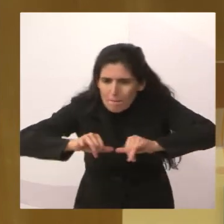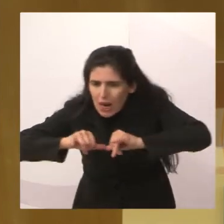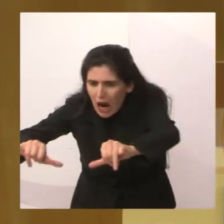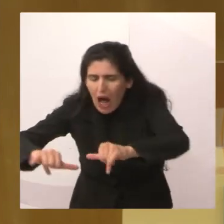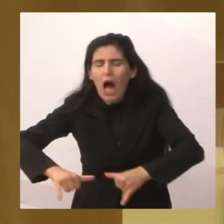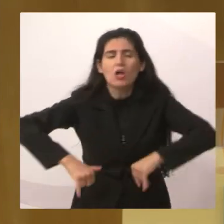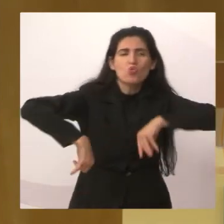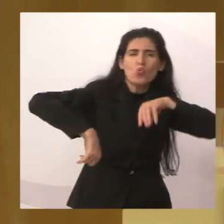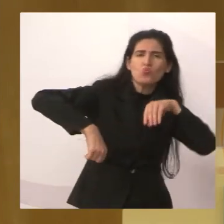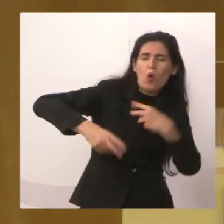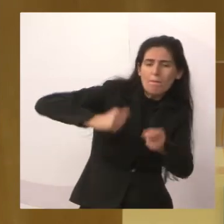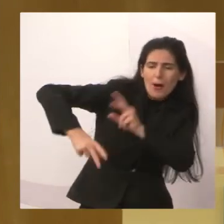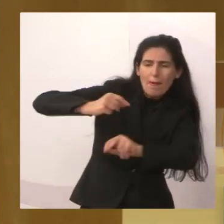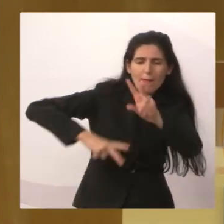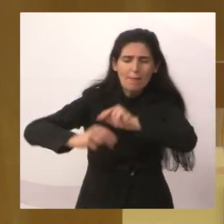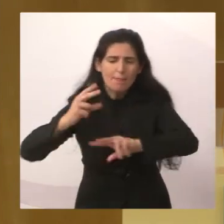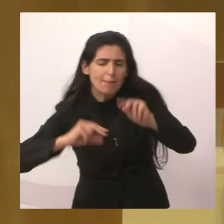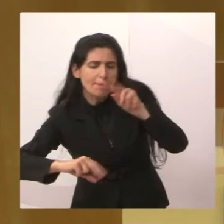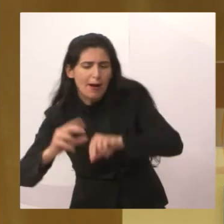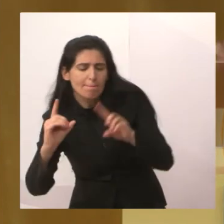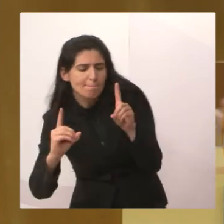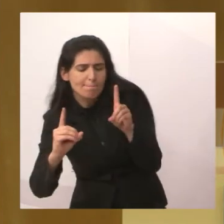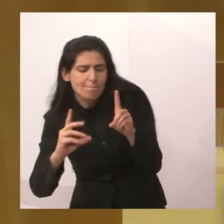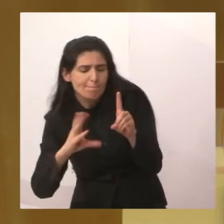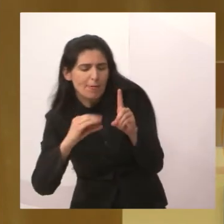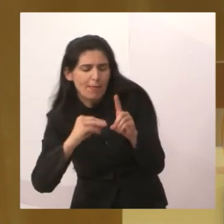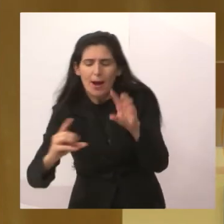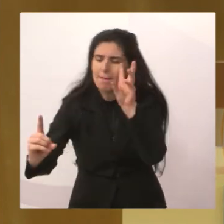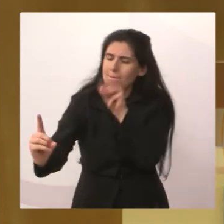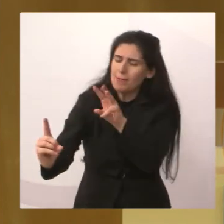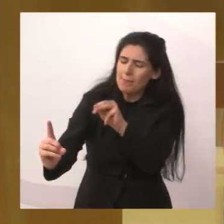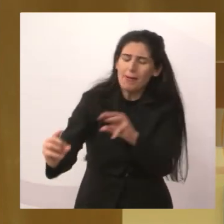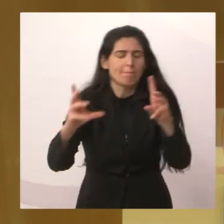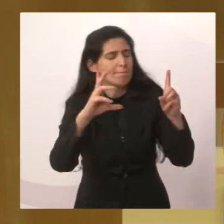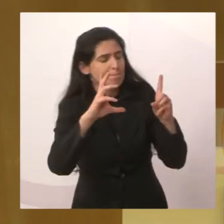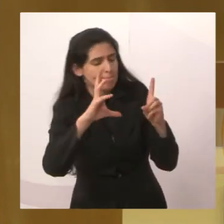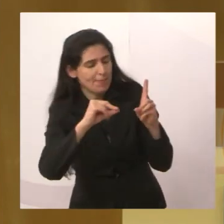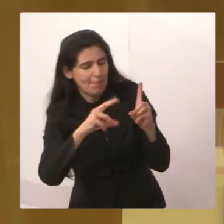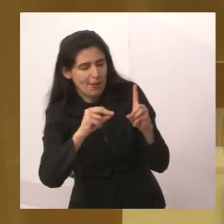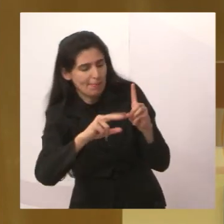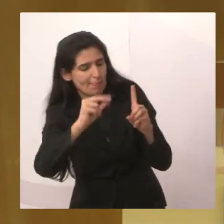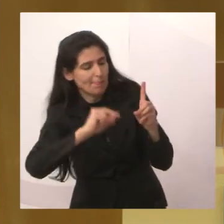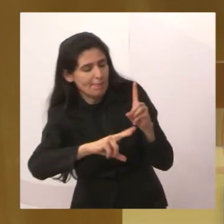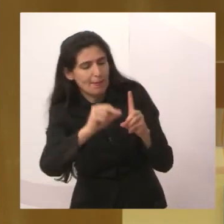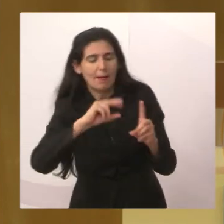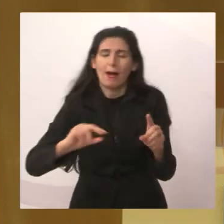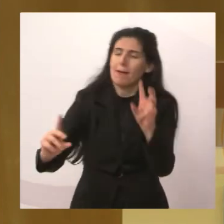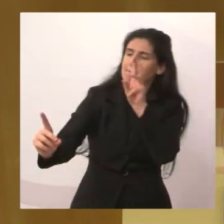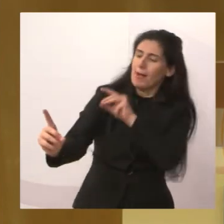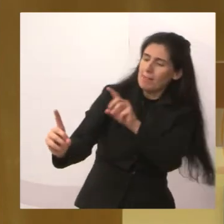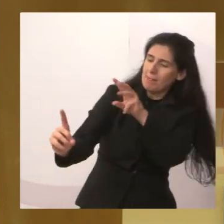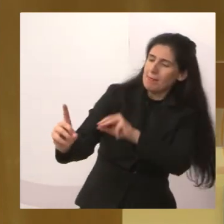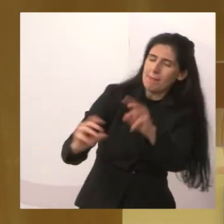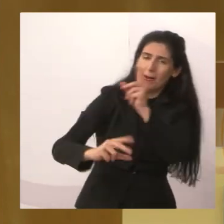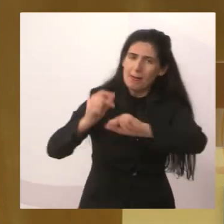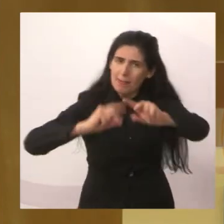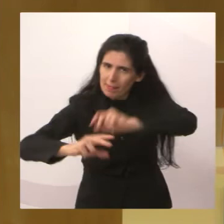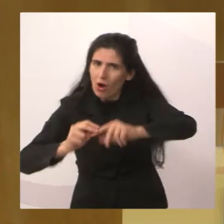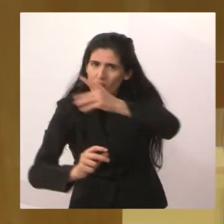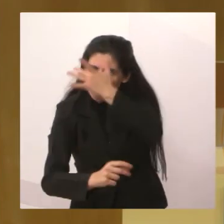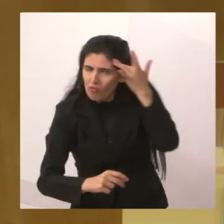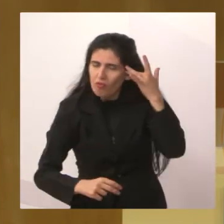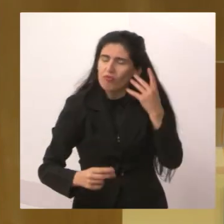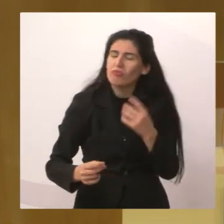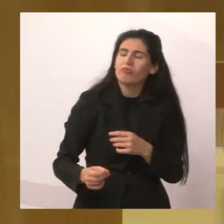não precisa eleger, não. Por que eleger se eu não trabalho? Agora, se achar que o